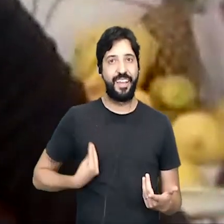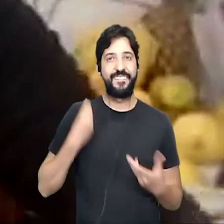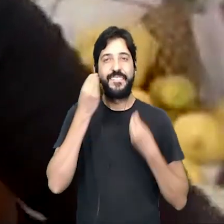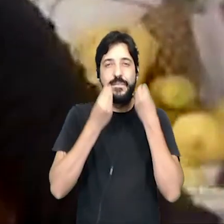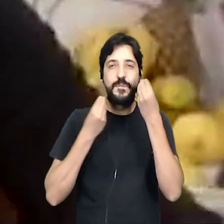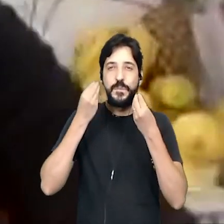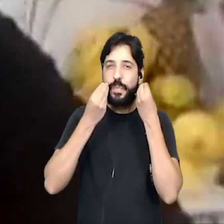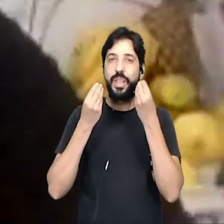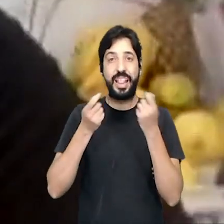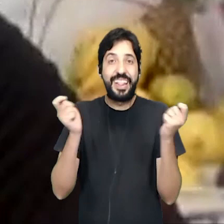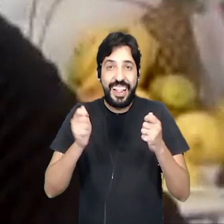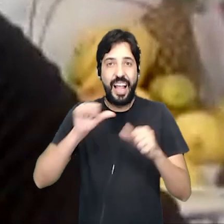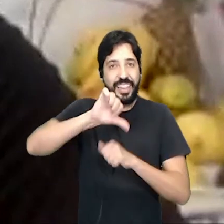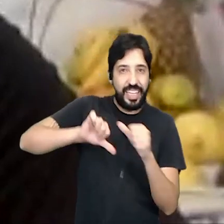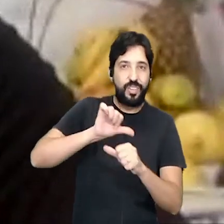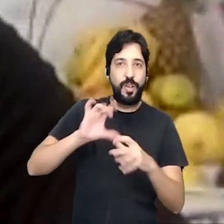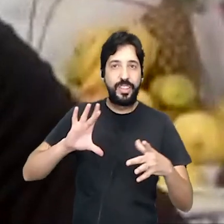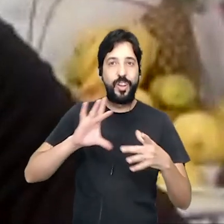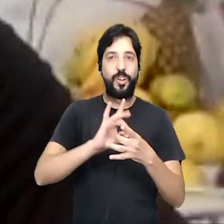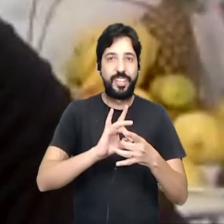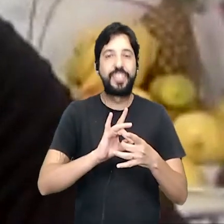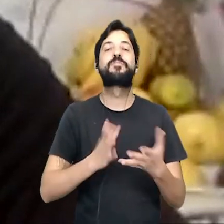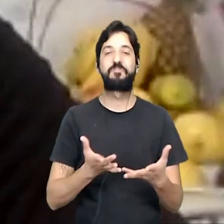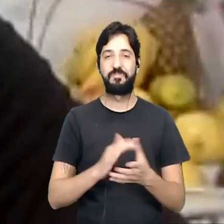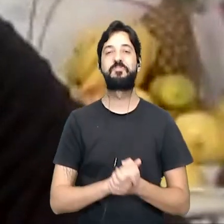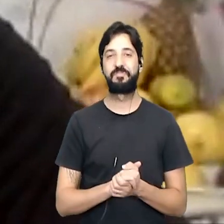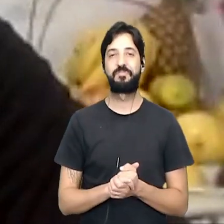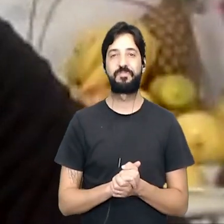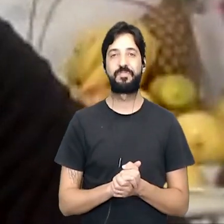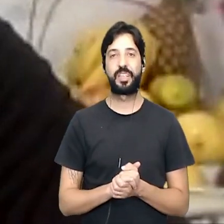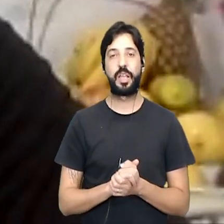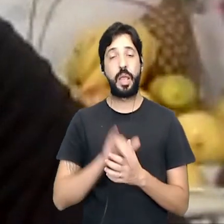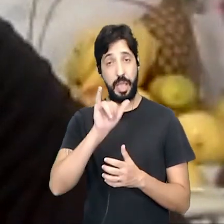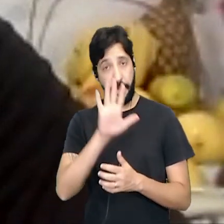mito, e a gente estava vivendo a possibilidade de transformação e conexão